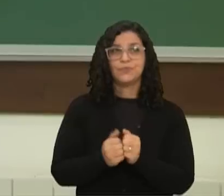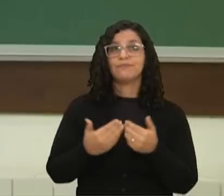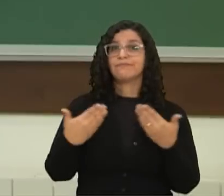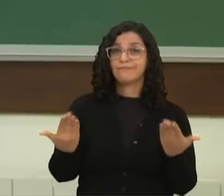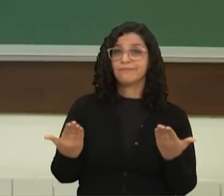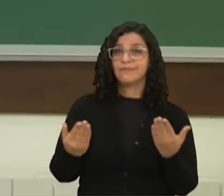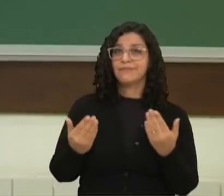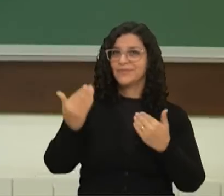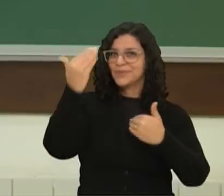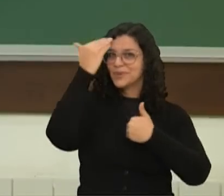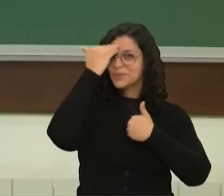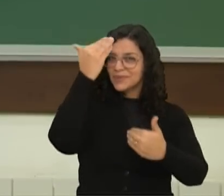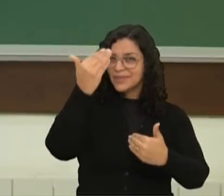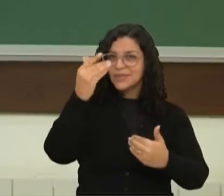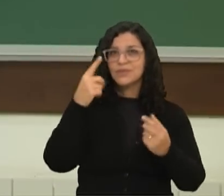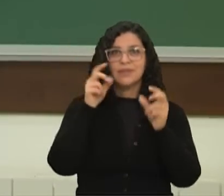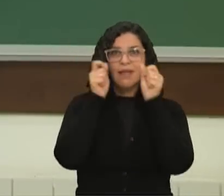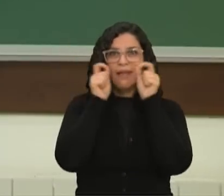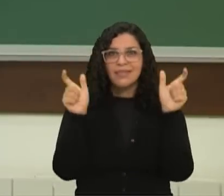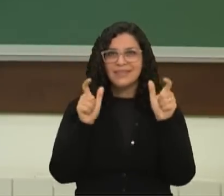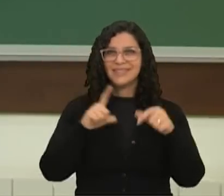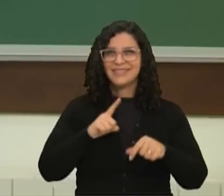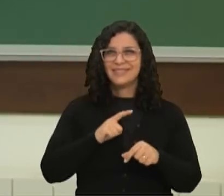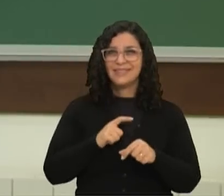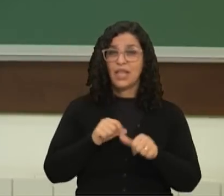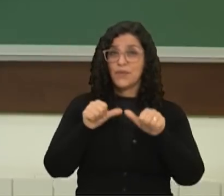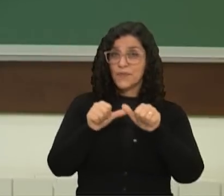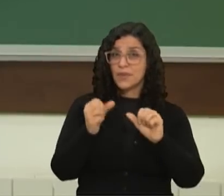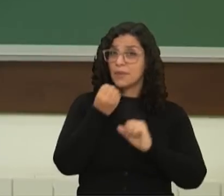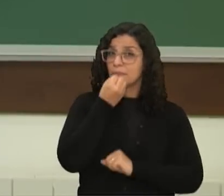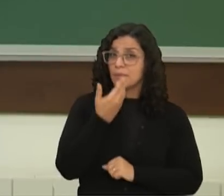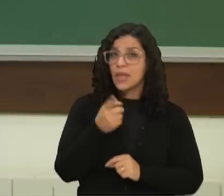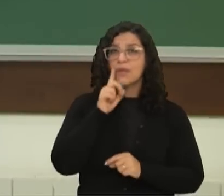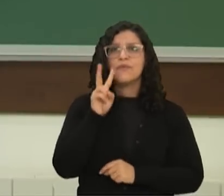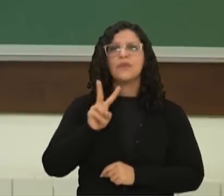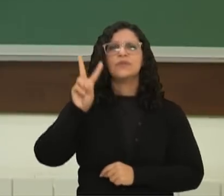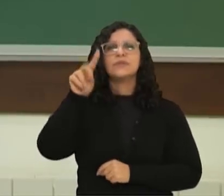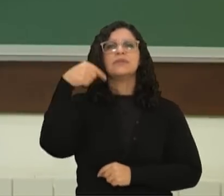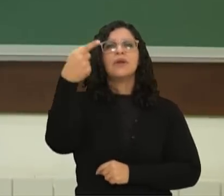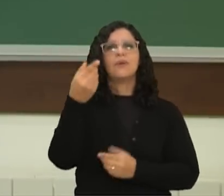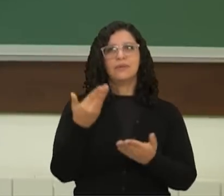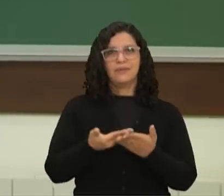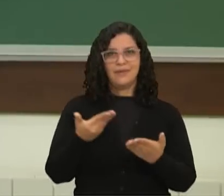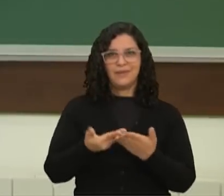Então, thank you for your attention, fiquem bem, vejo vocês na